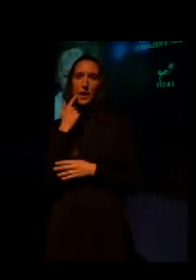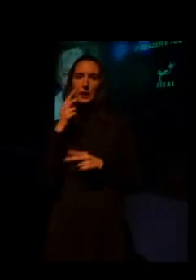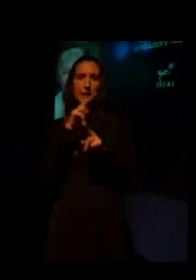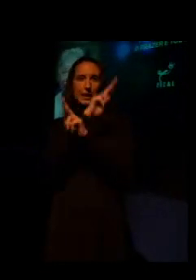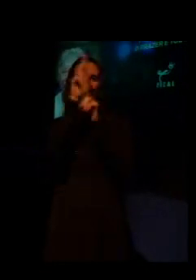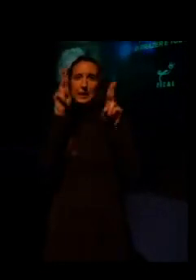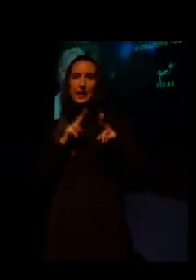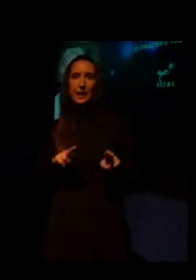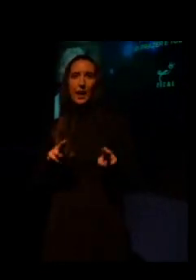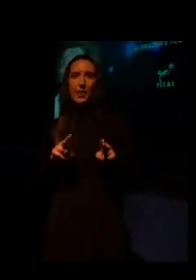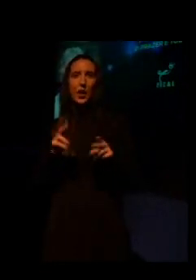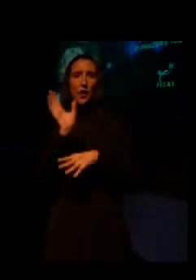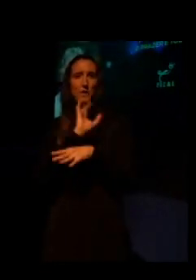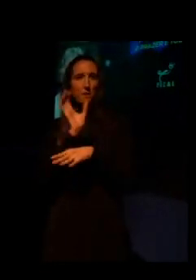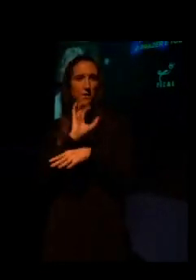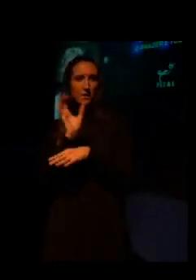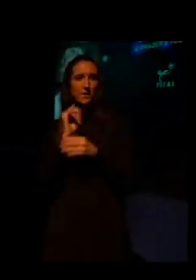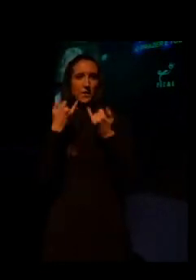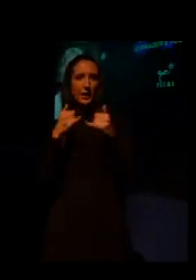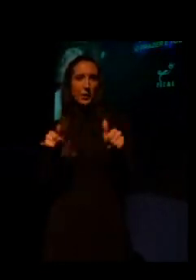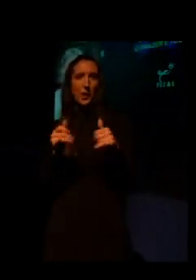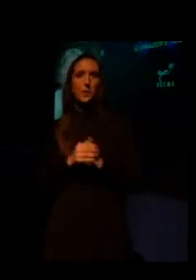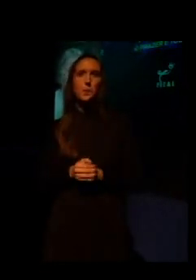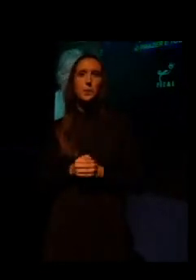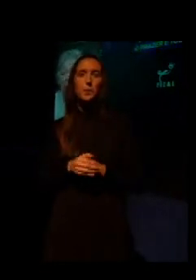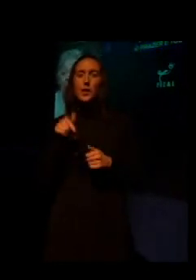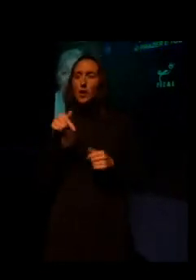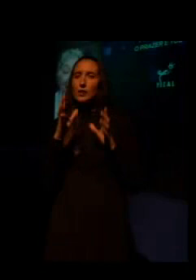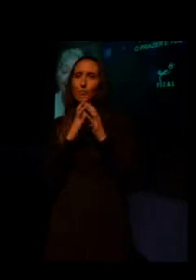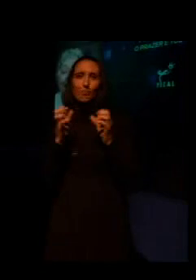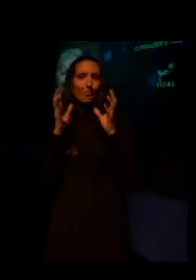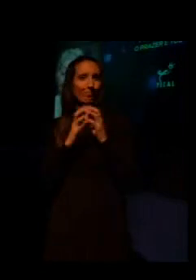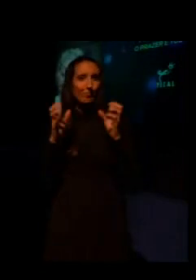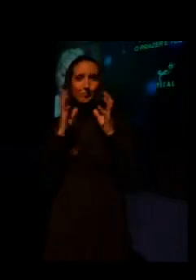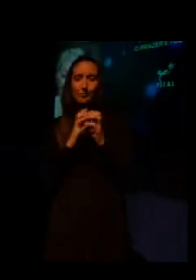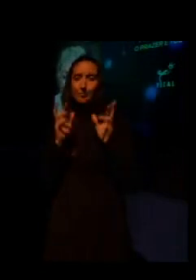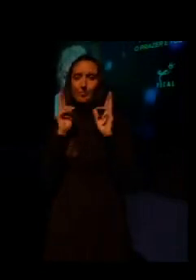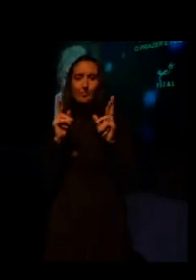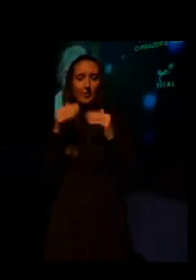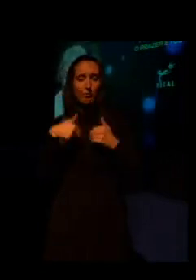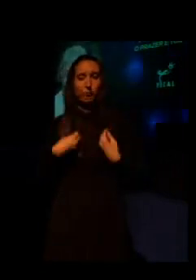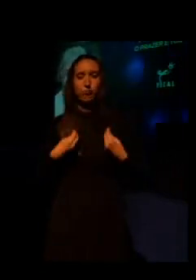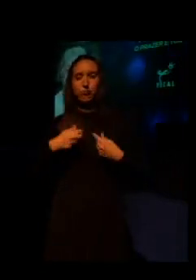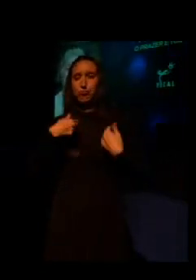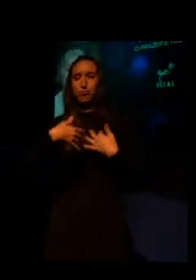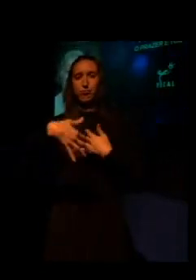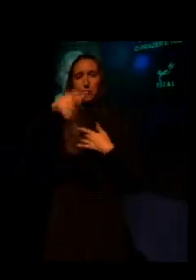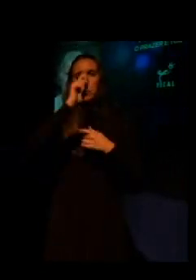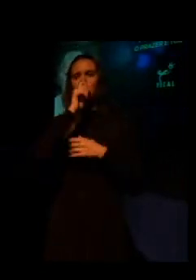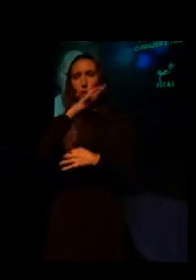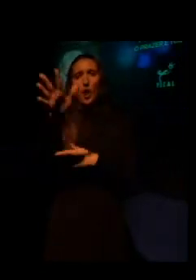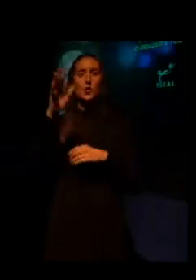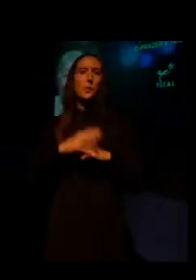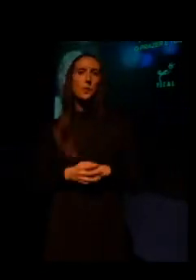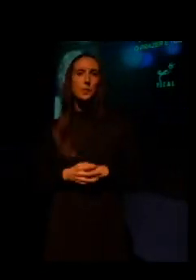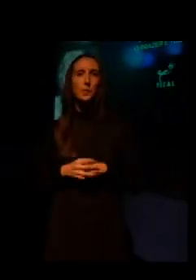Internacional Film Festival, al que deseo una larga vida. ¡Tengamos,